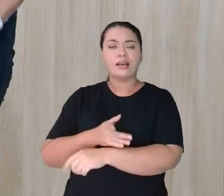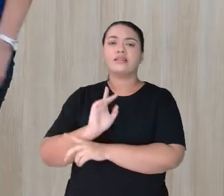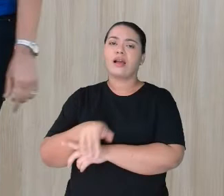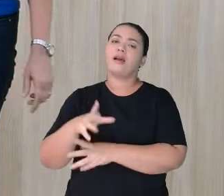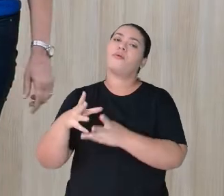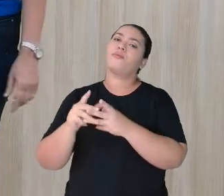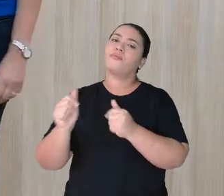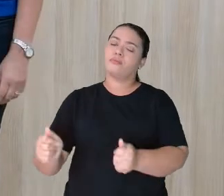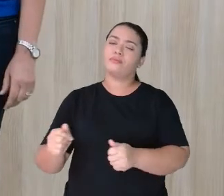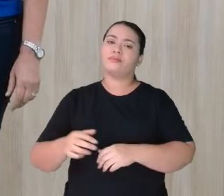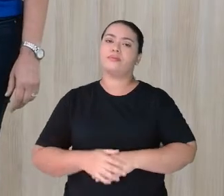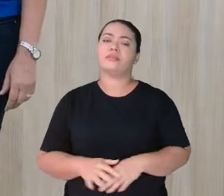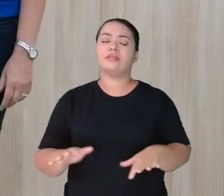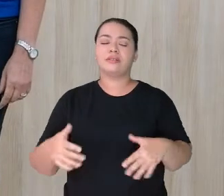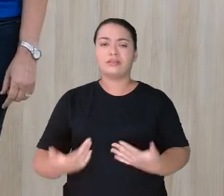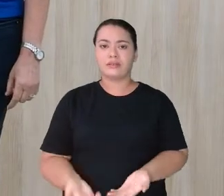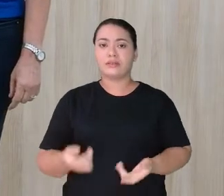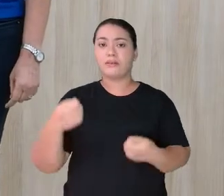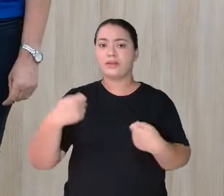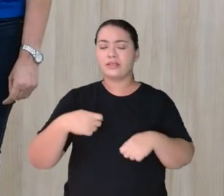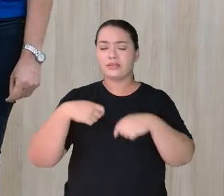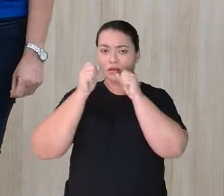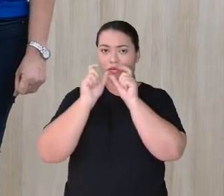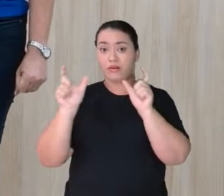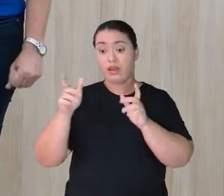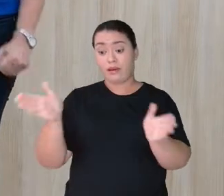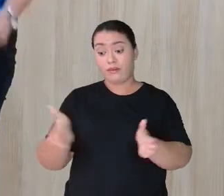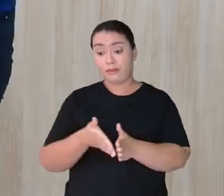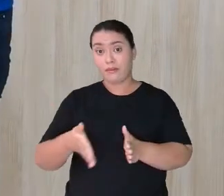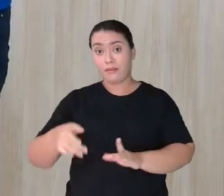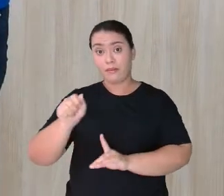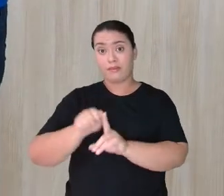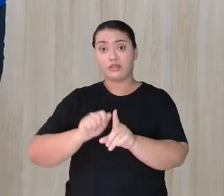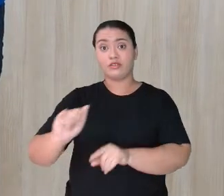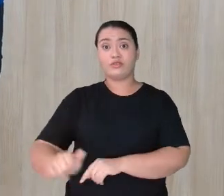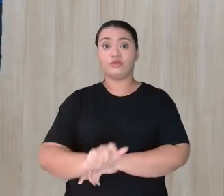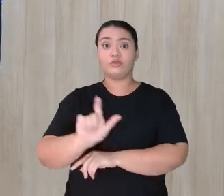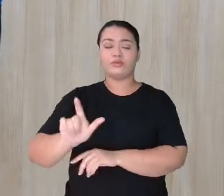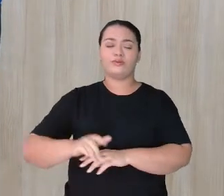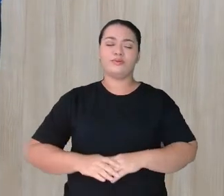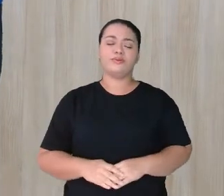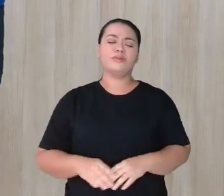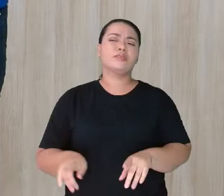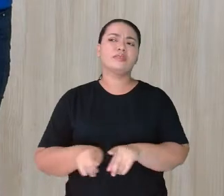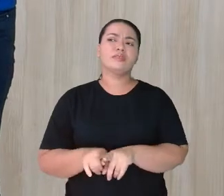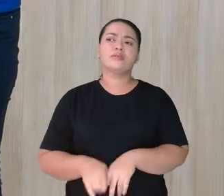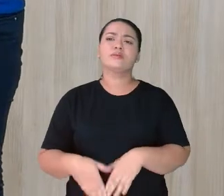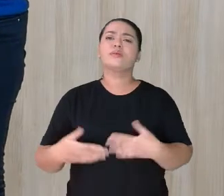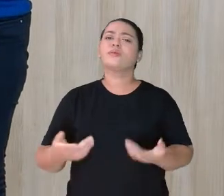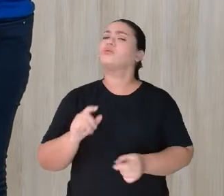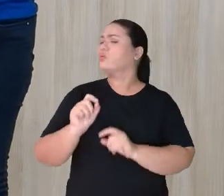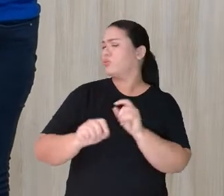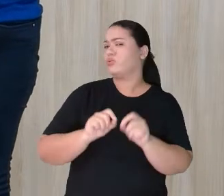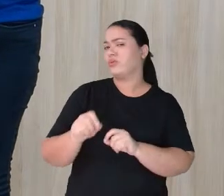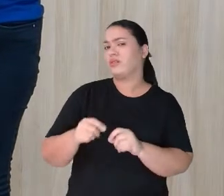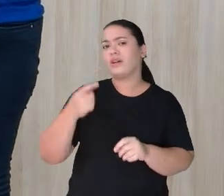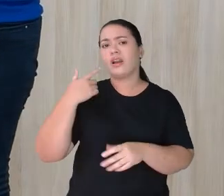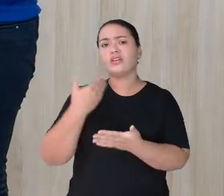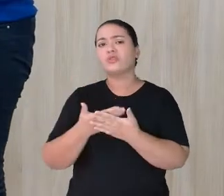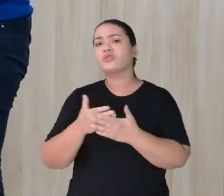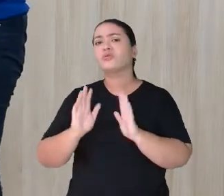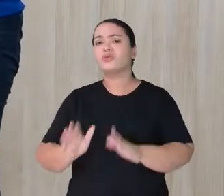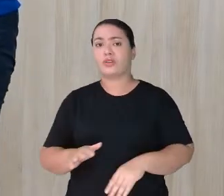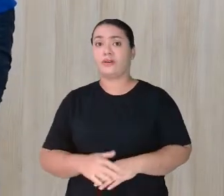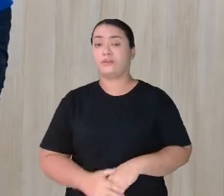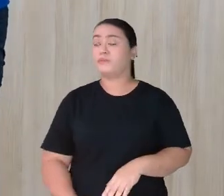vamos ficar em alerta todo mês de julho. E aqui, trazendo para vocês, né, o que foi que nós vimos na aula passada, né?